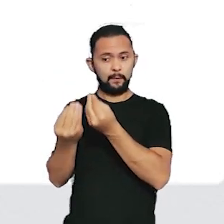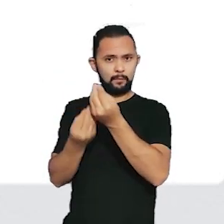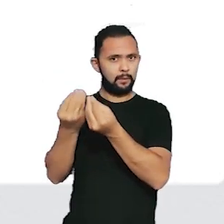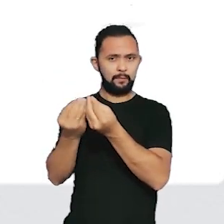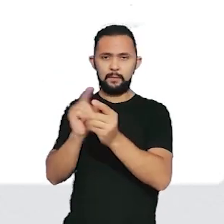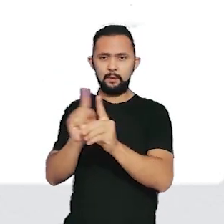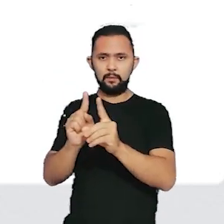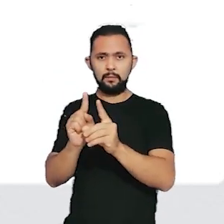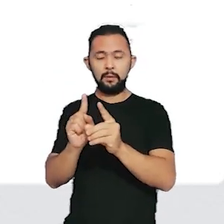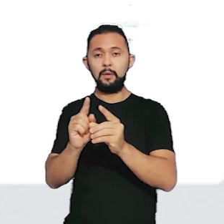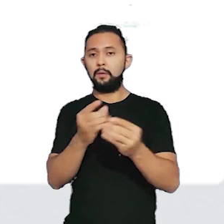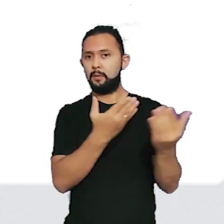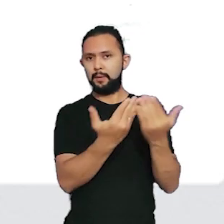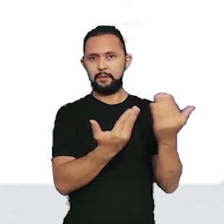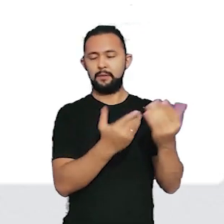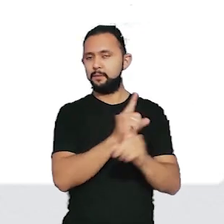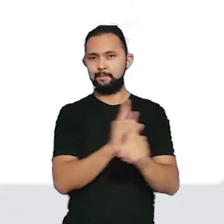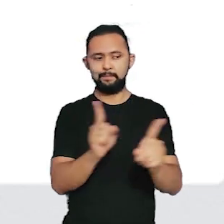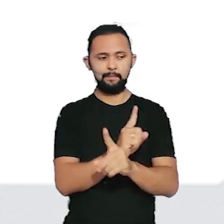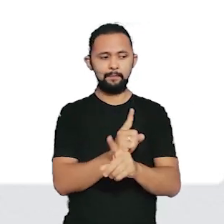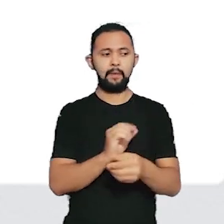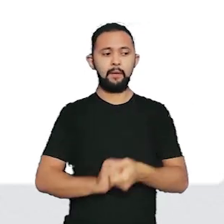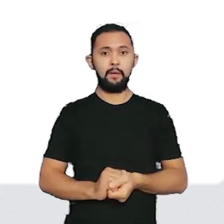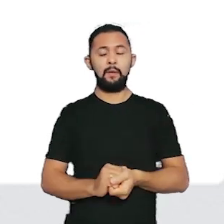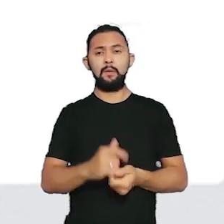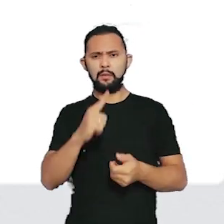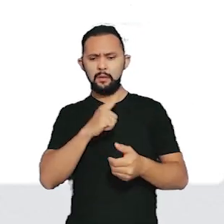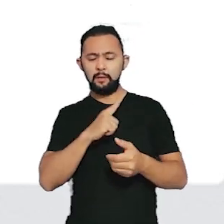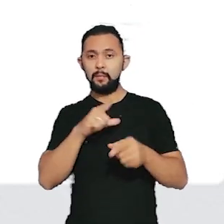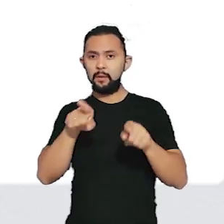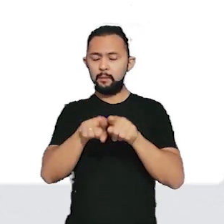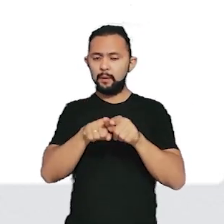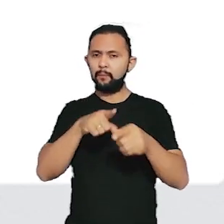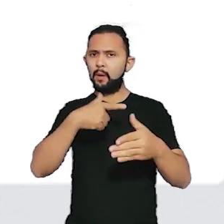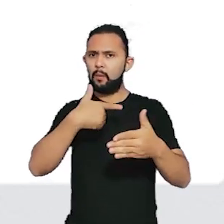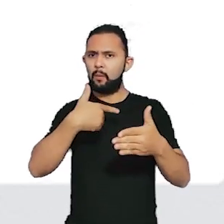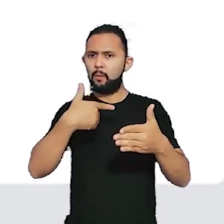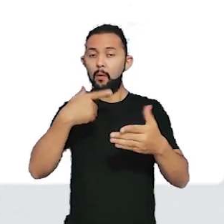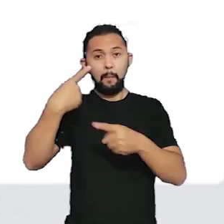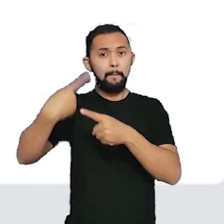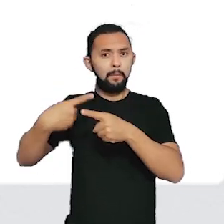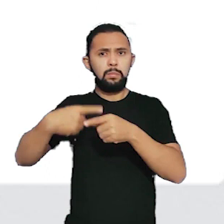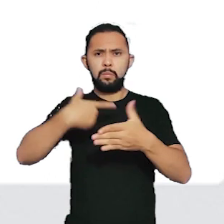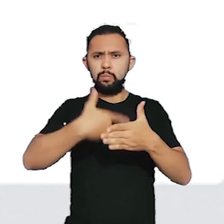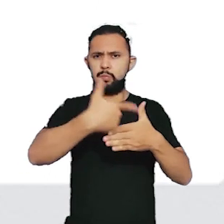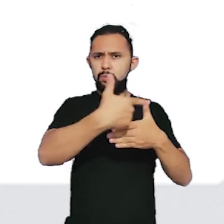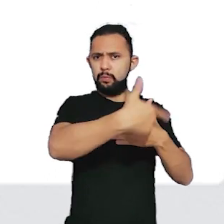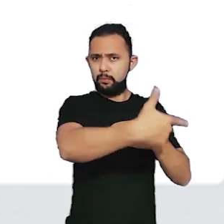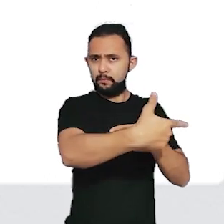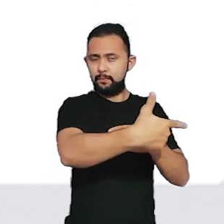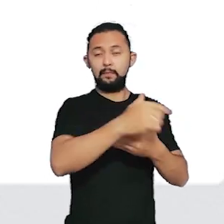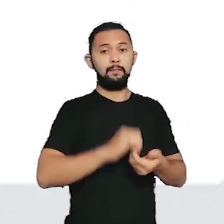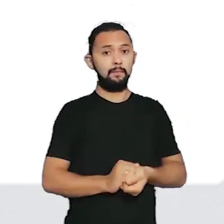comparativo. Você está observando aqui uma relação de causa e consequência? Não tem. Então, ele não pode ser uma causal. Então, ele só vai ser